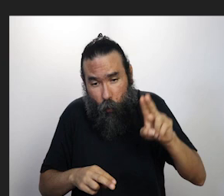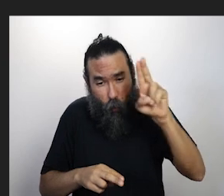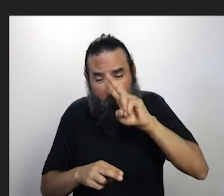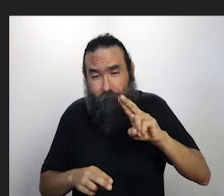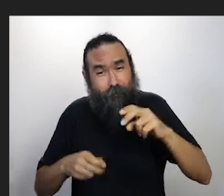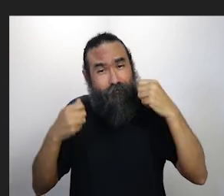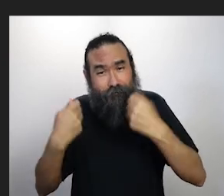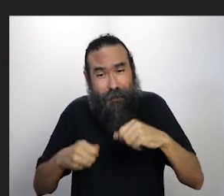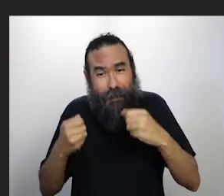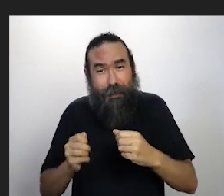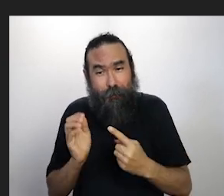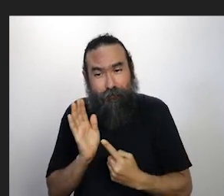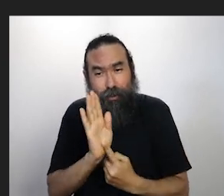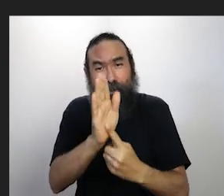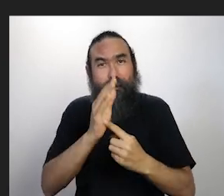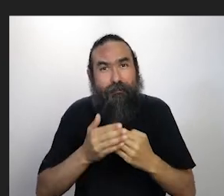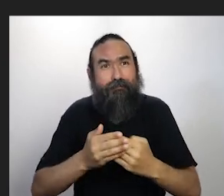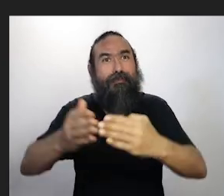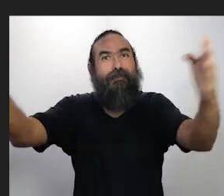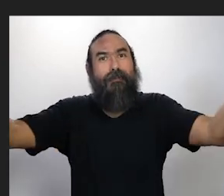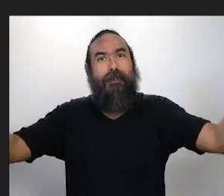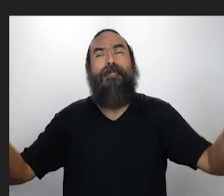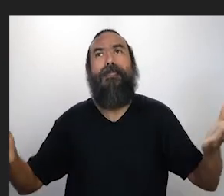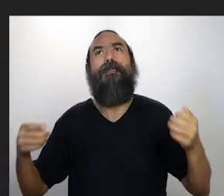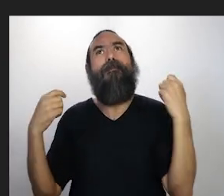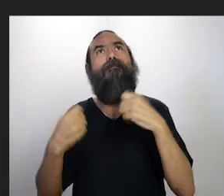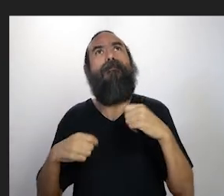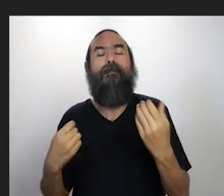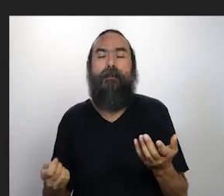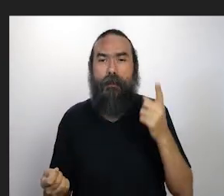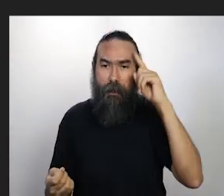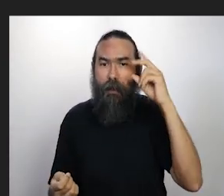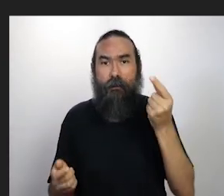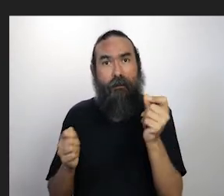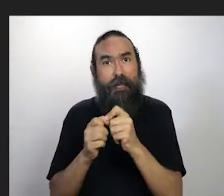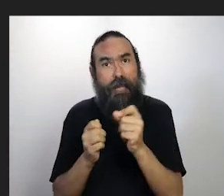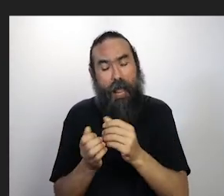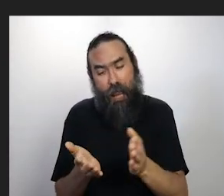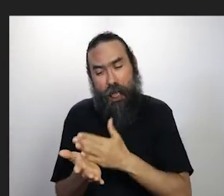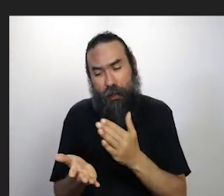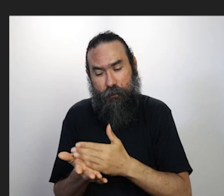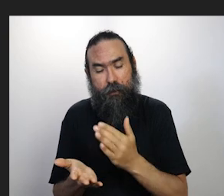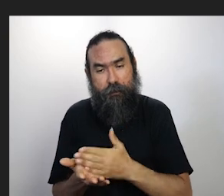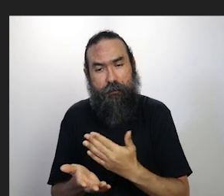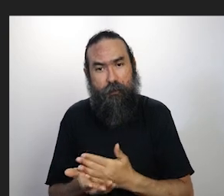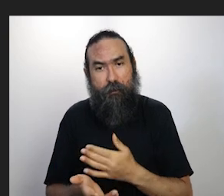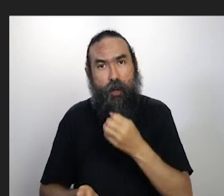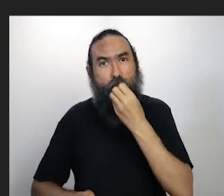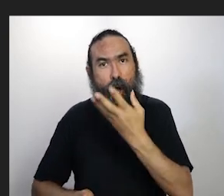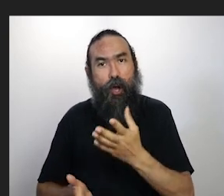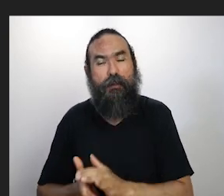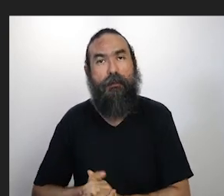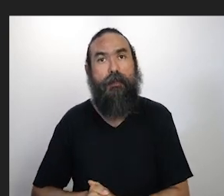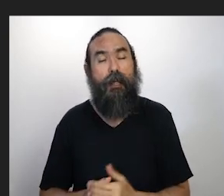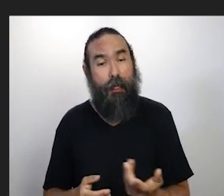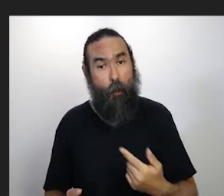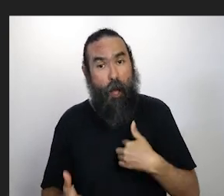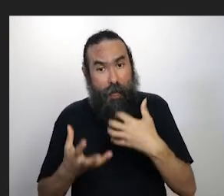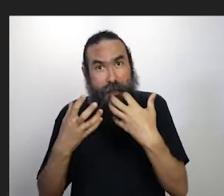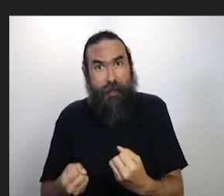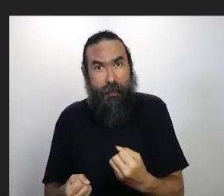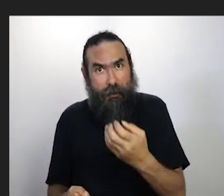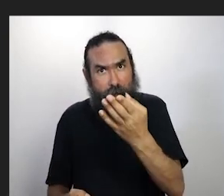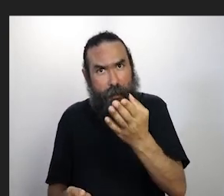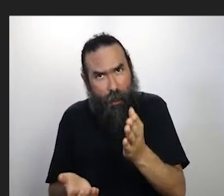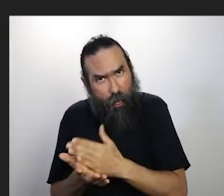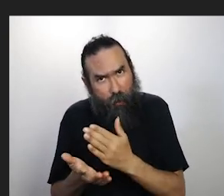trazer, ganhar um título e ficar por ali. Eu não acredito nisso, é muito o que a Lucilene falou. Então, eu